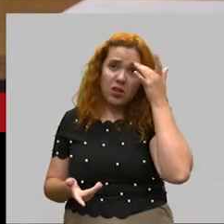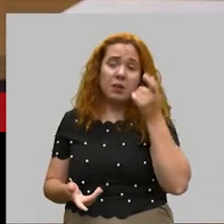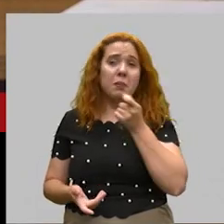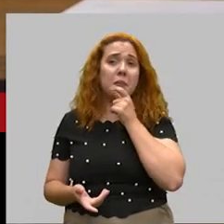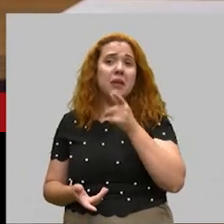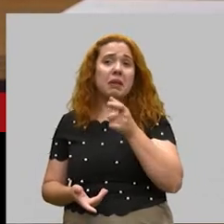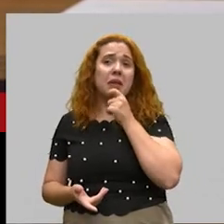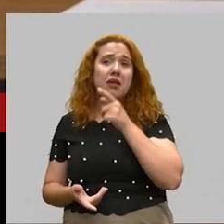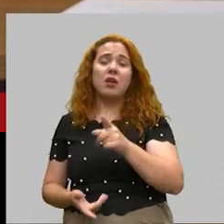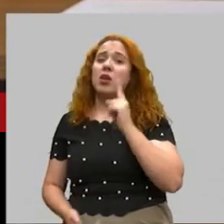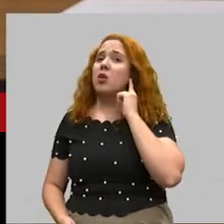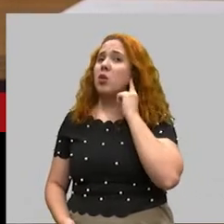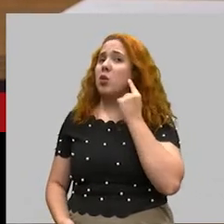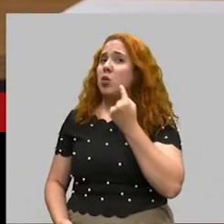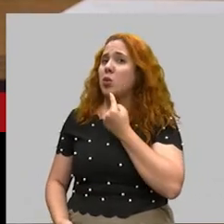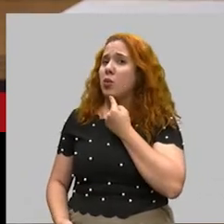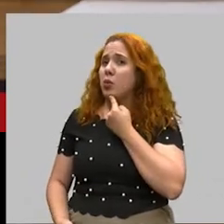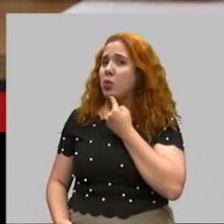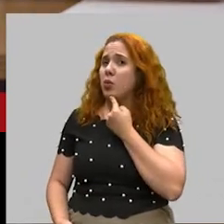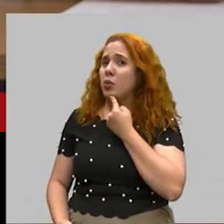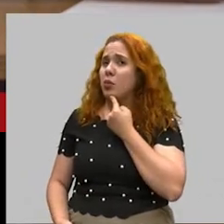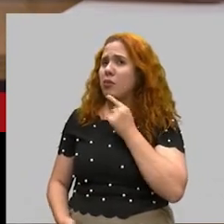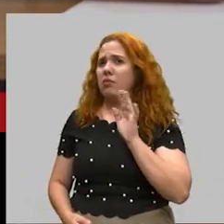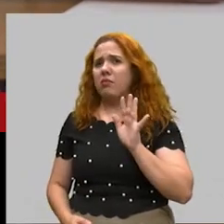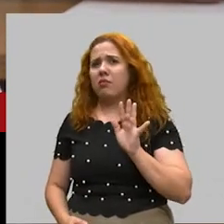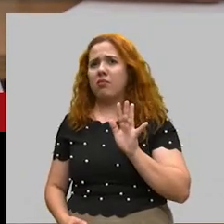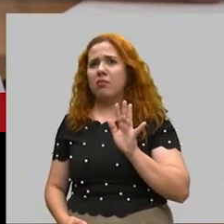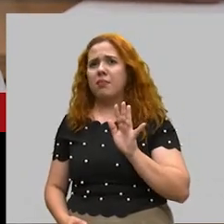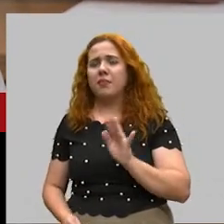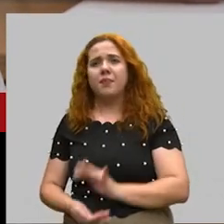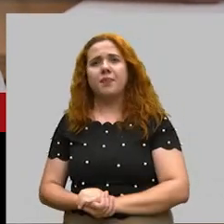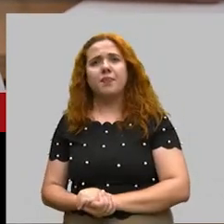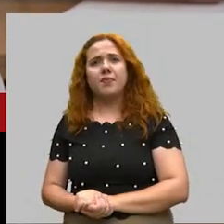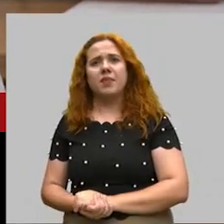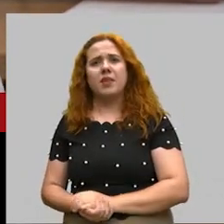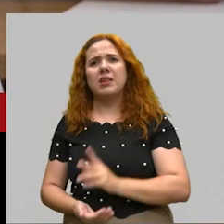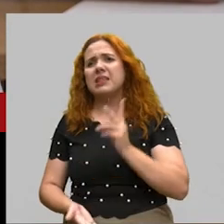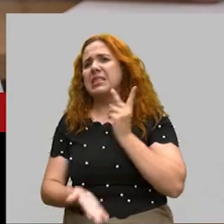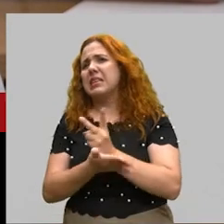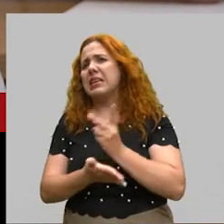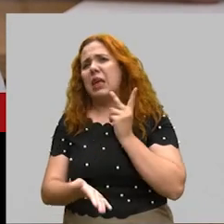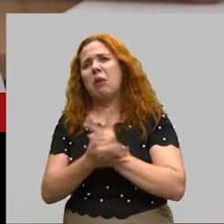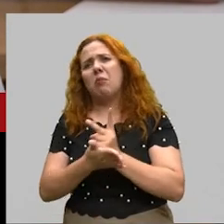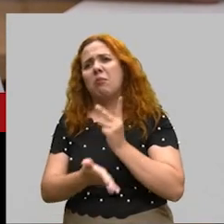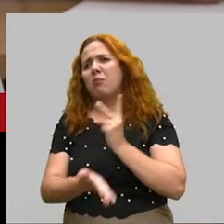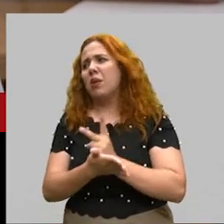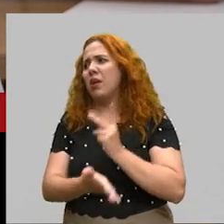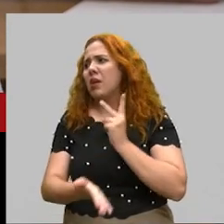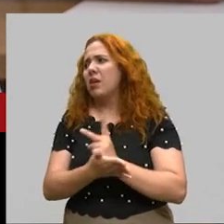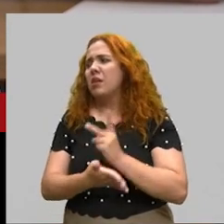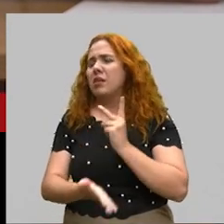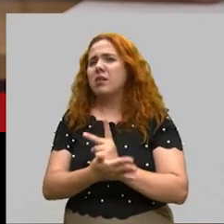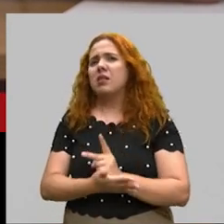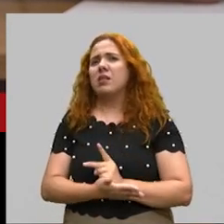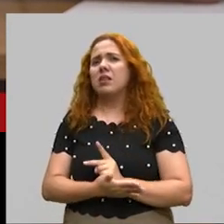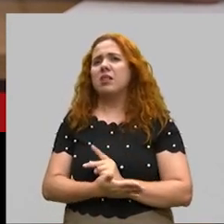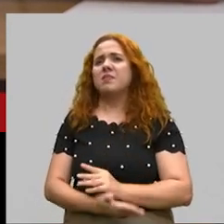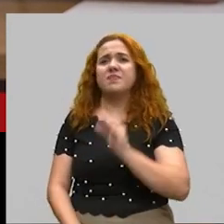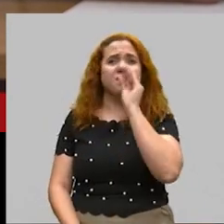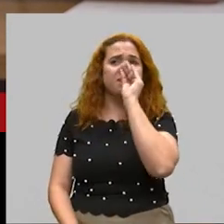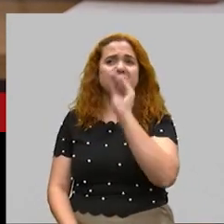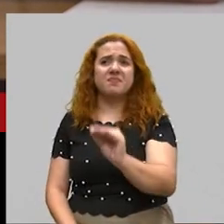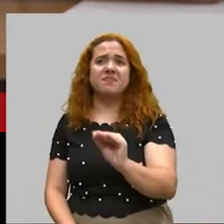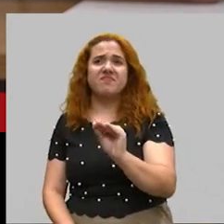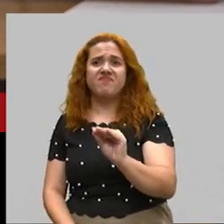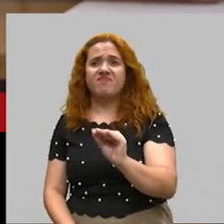com o SUS então eh a gente é Instigado o tempo todo a a menos prezar